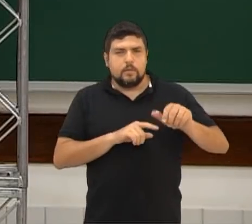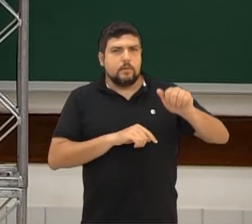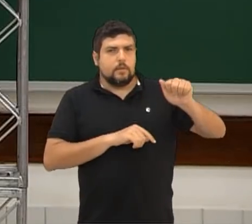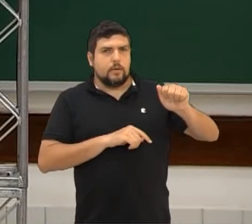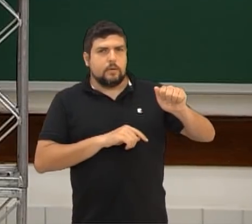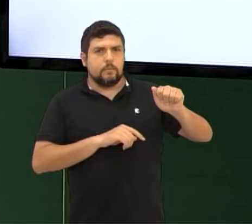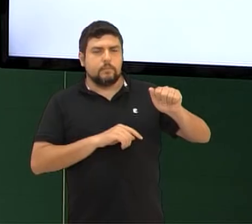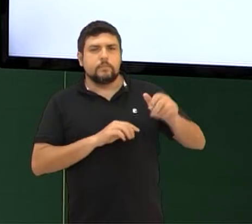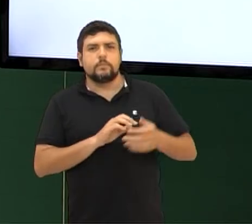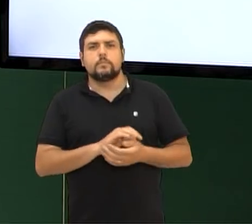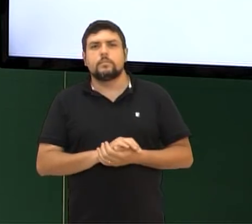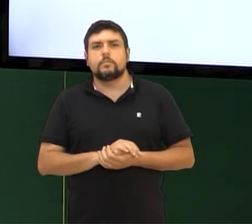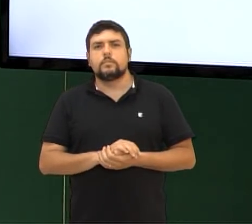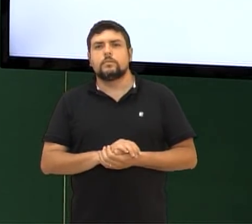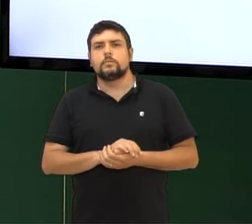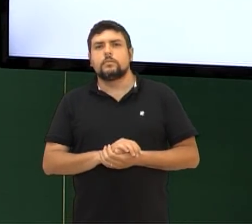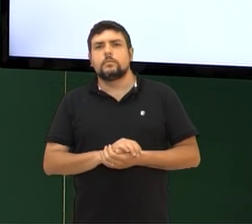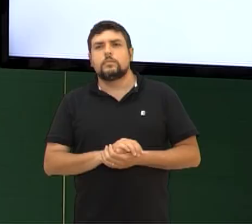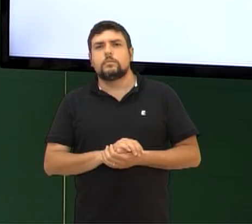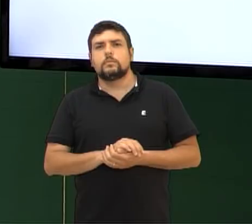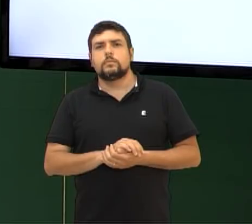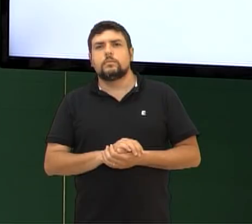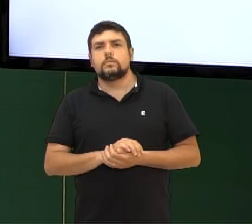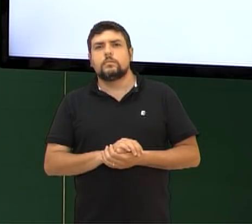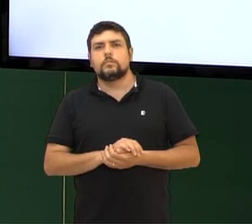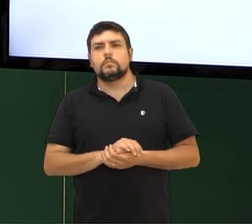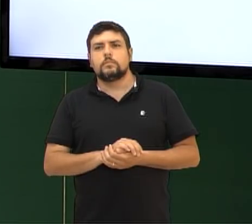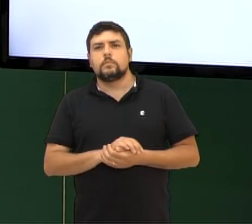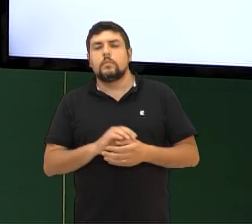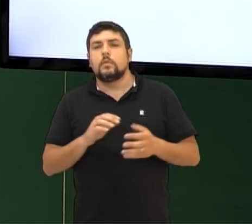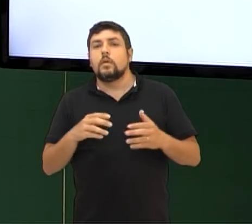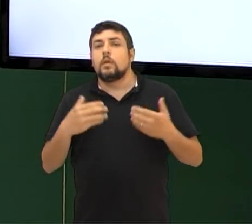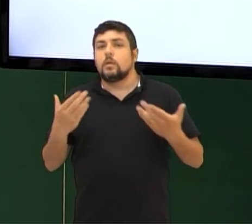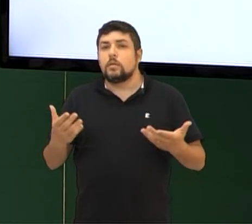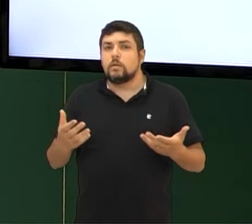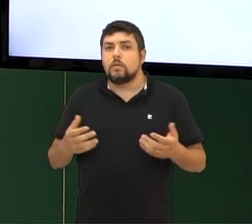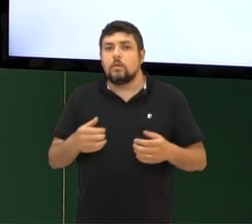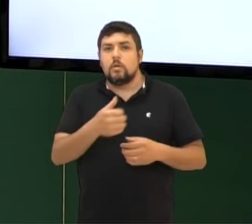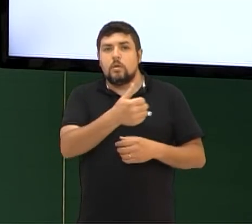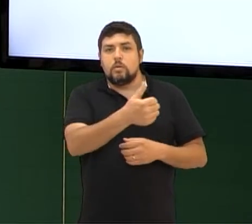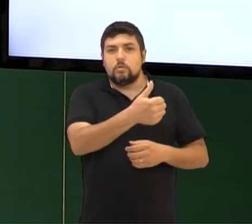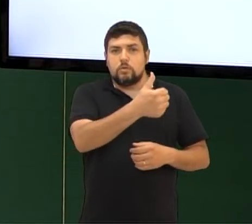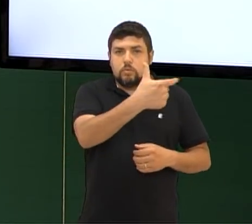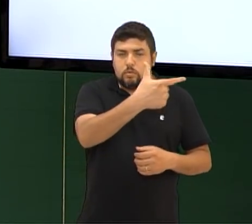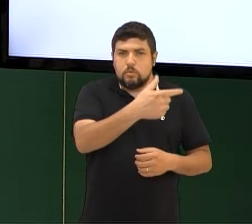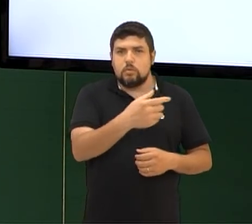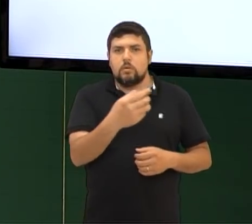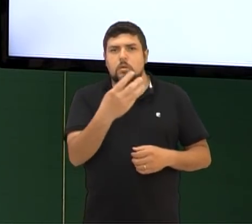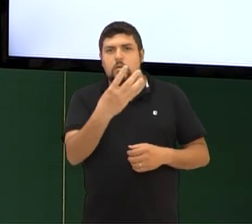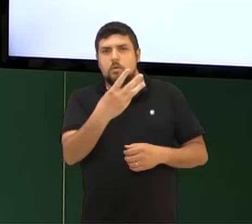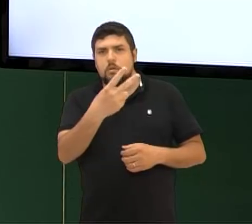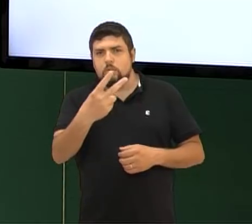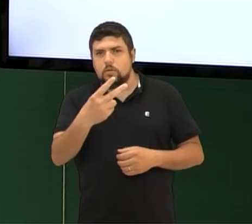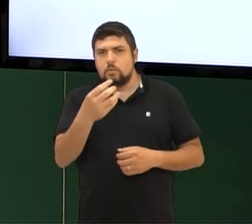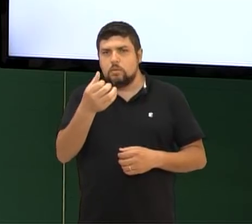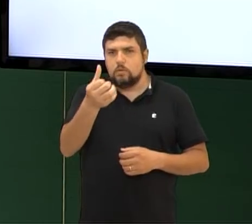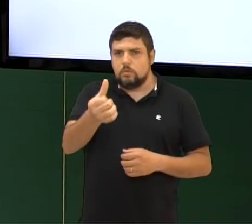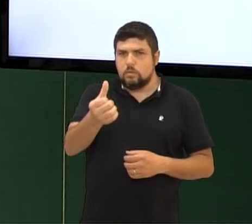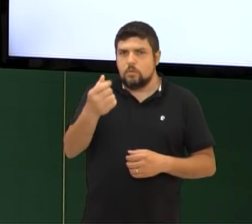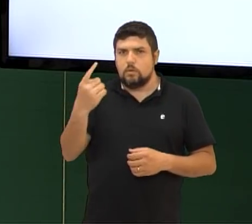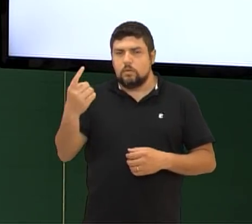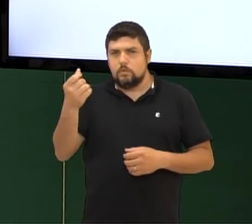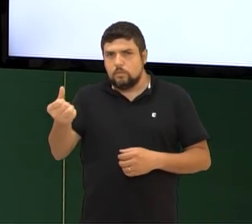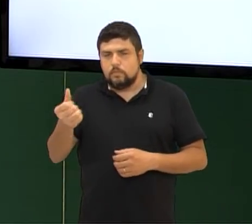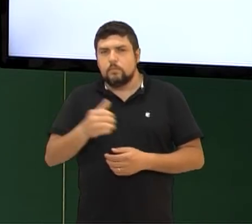Quando ele fala para vocês que nessa ordem 12, 32, 6 e 16, e ele